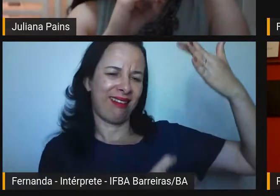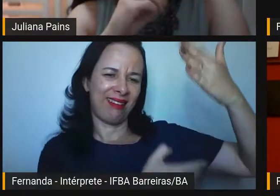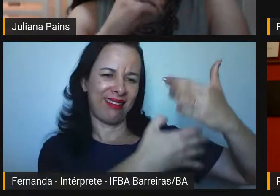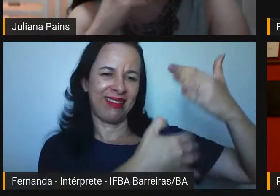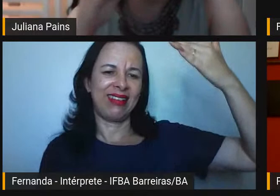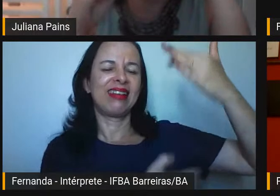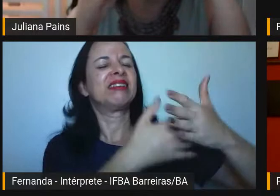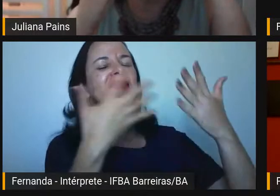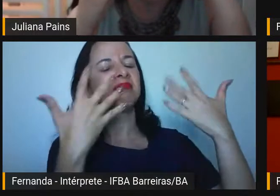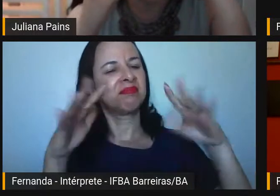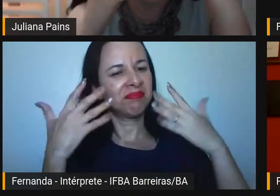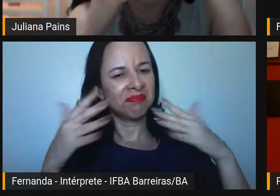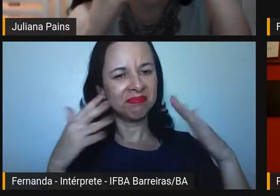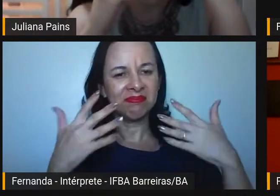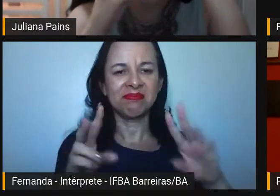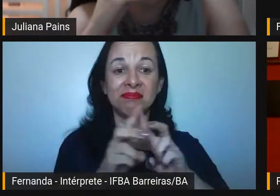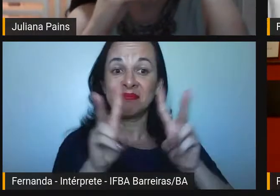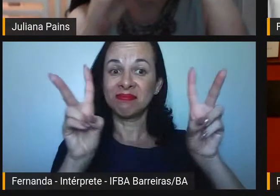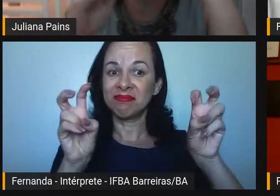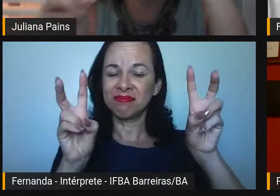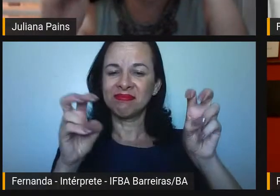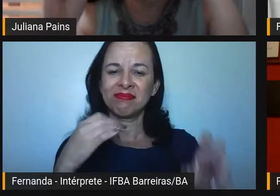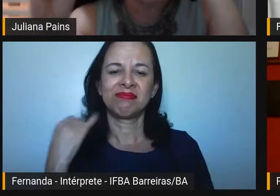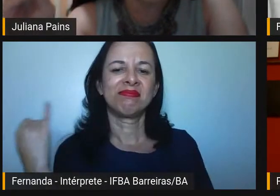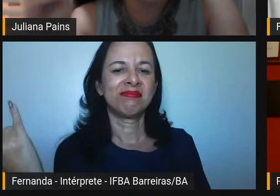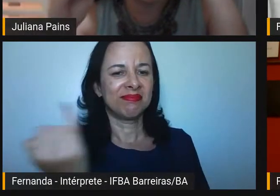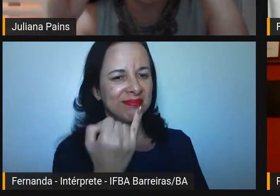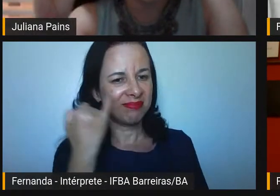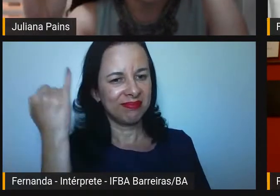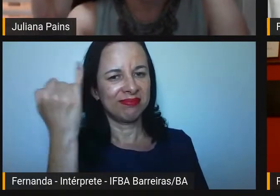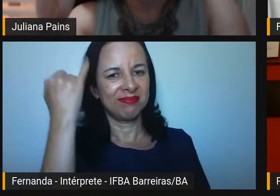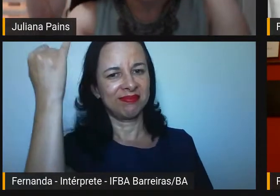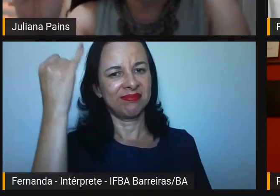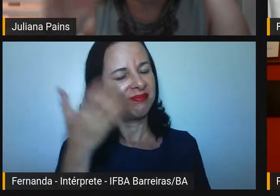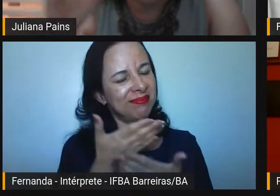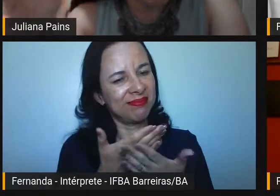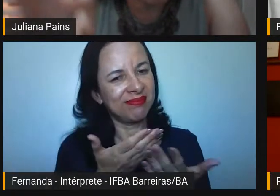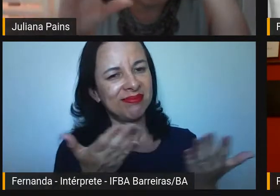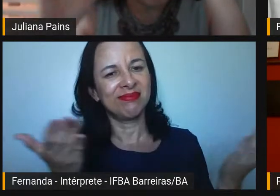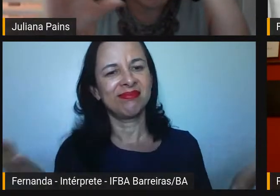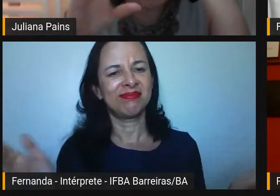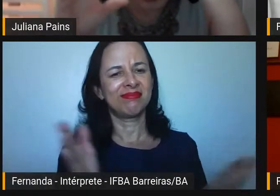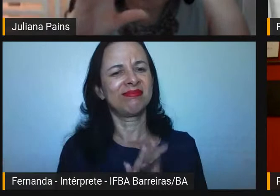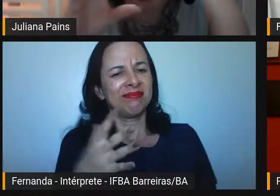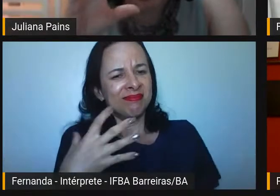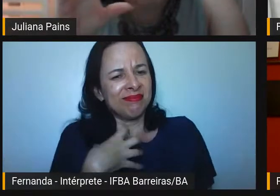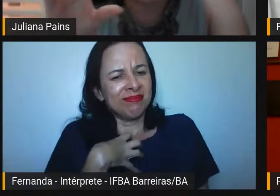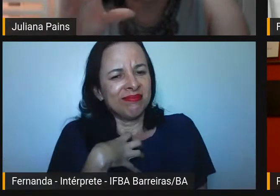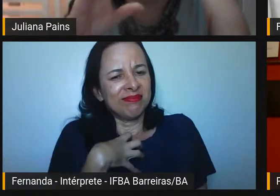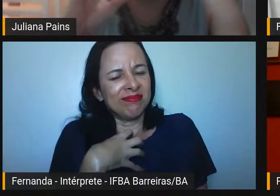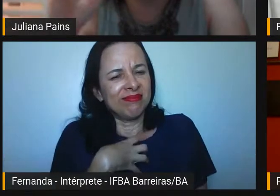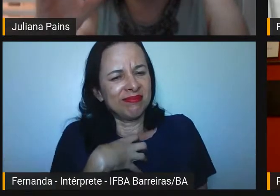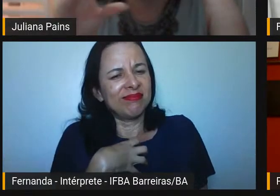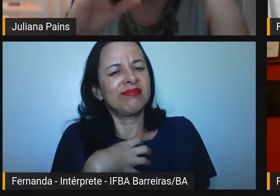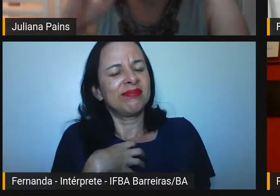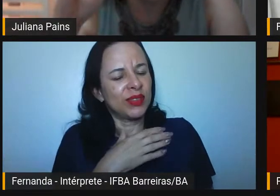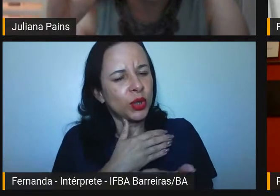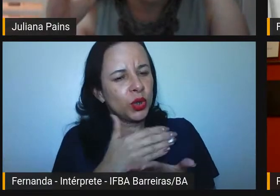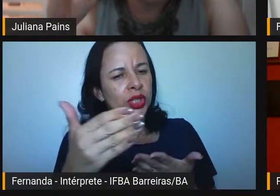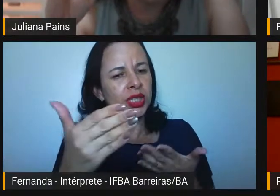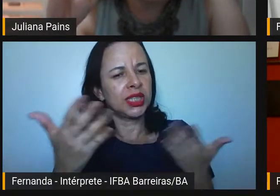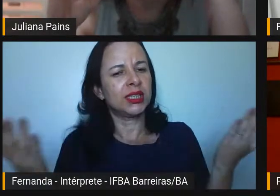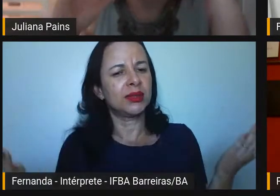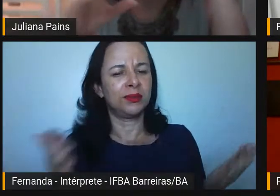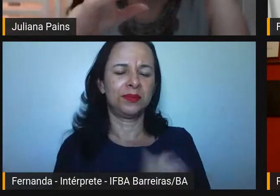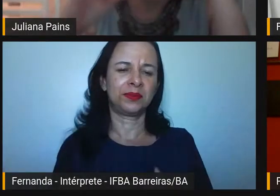é um assunto tão importante assim que teve uma fala é preciso que me tocou muito assim lá no início ainda que você